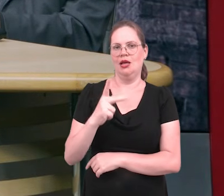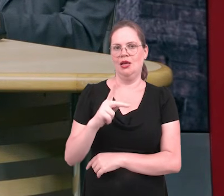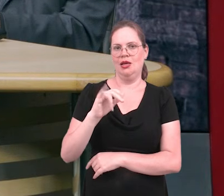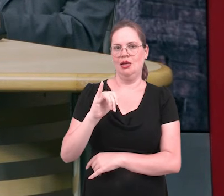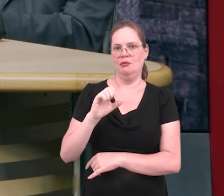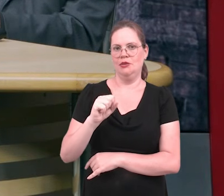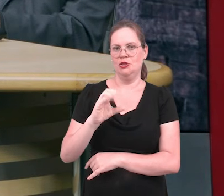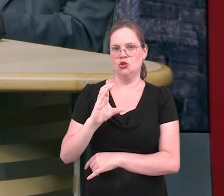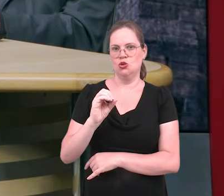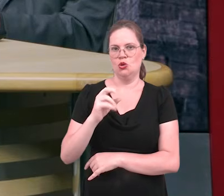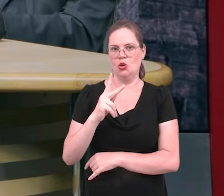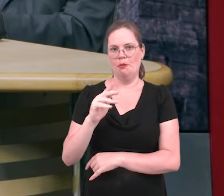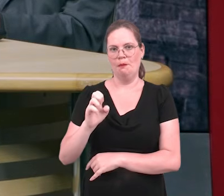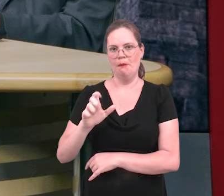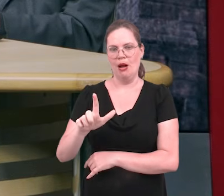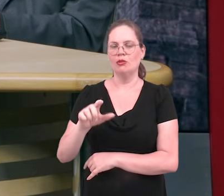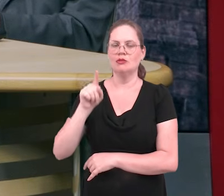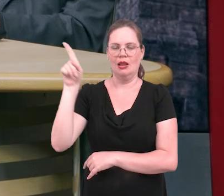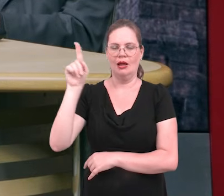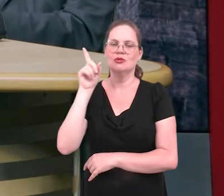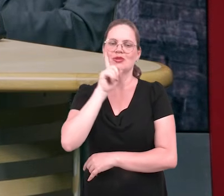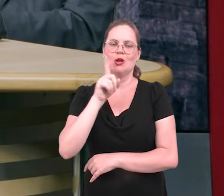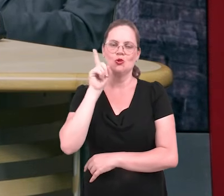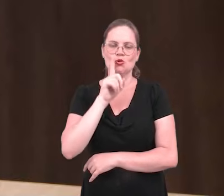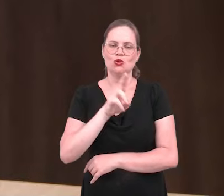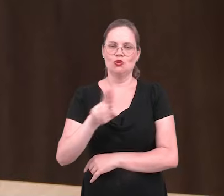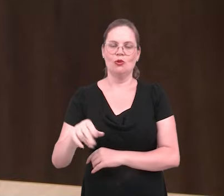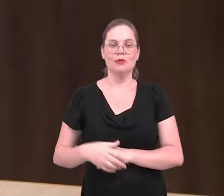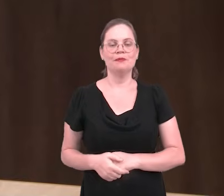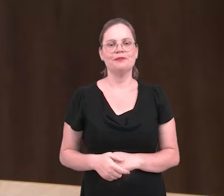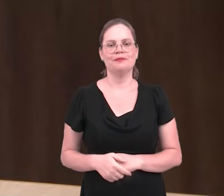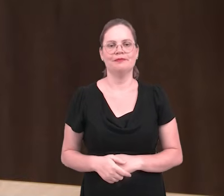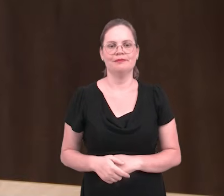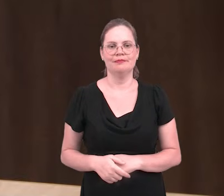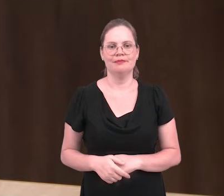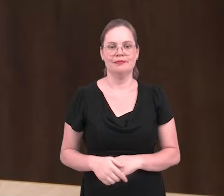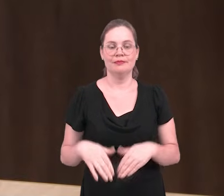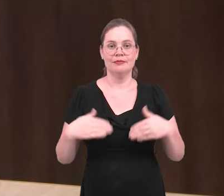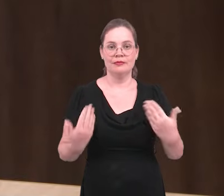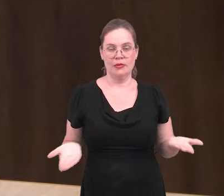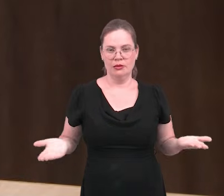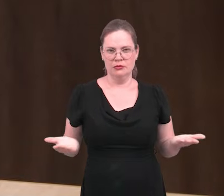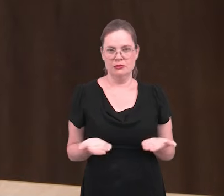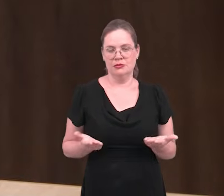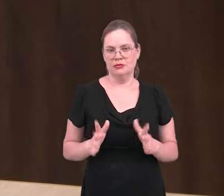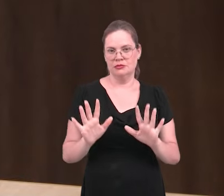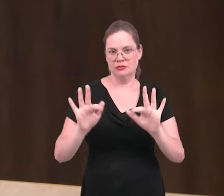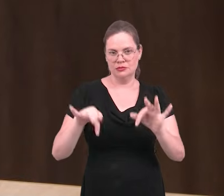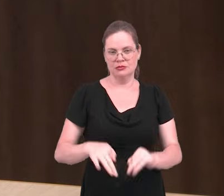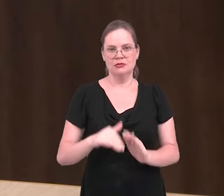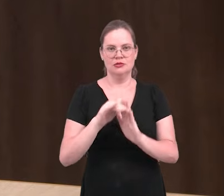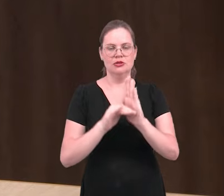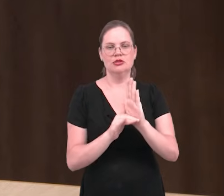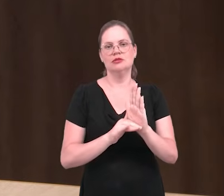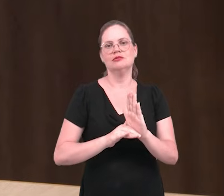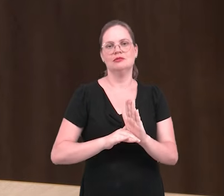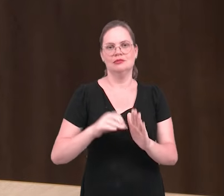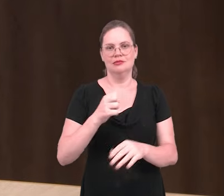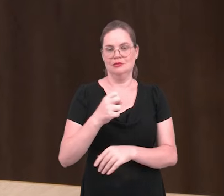eles mudaram o nome da igreja, mas é a Igreja Episcopal. Perfeitamente. Então nós encerramos aqui mais esse